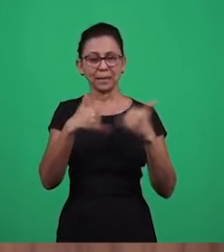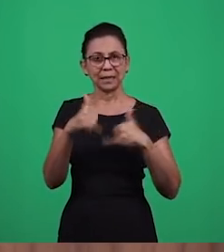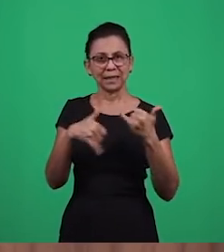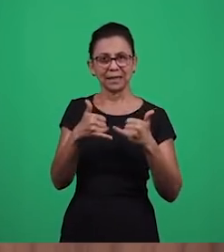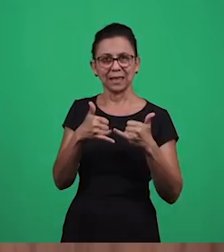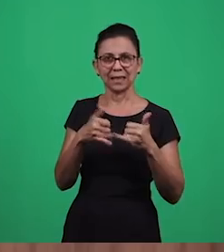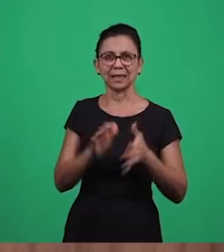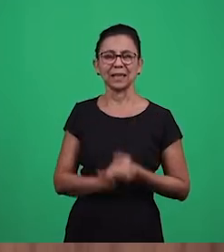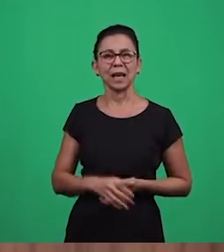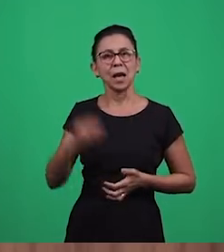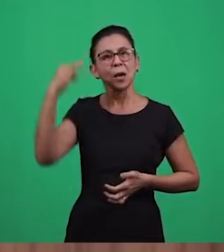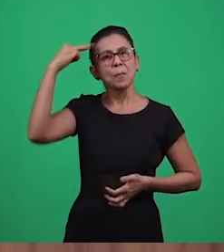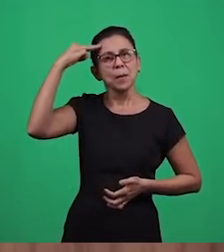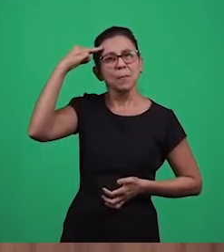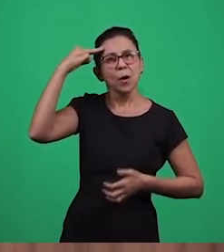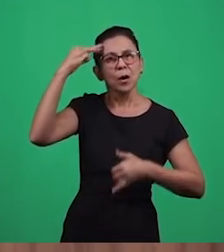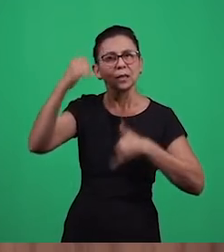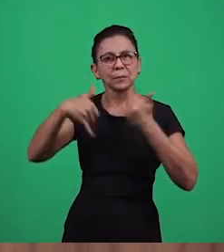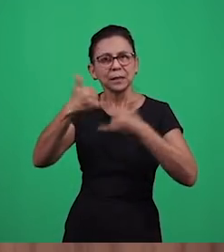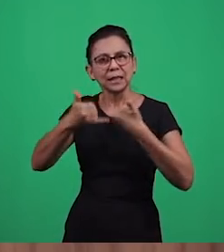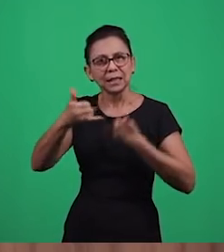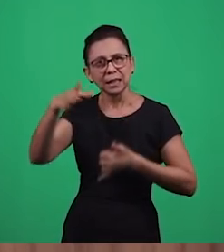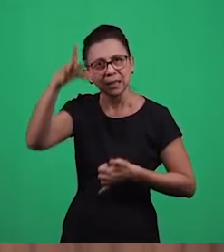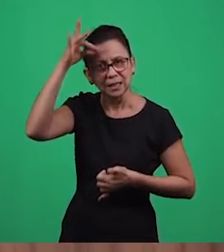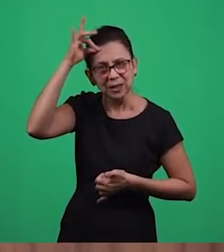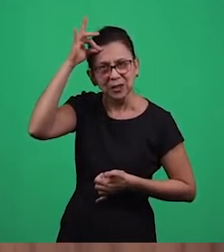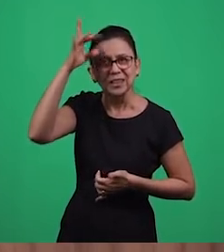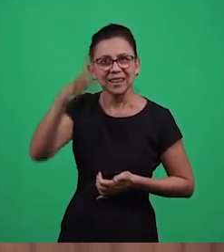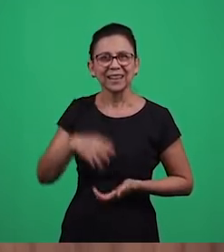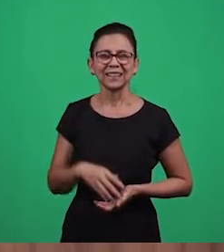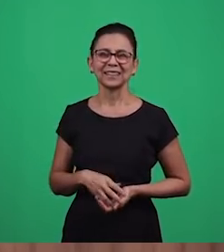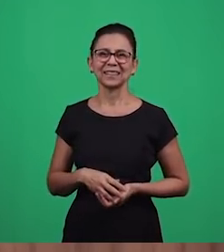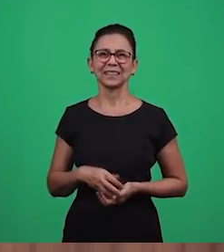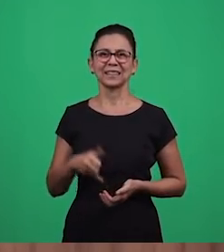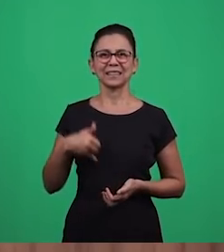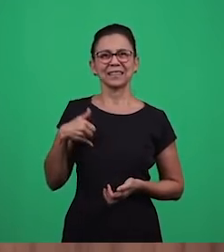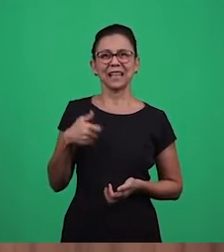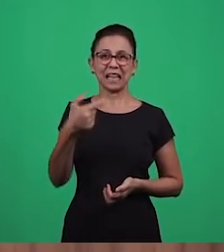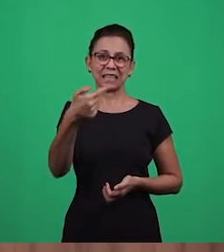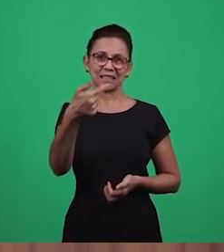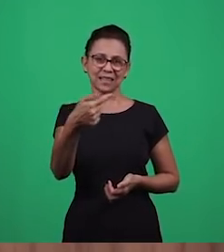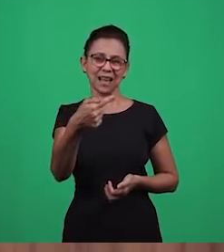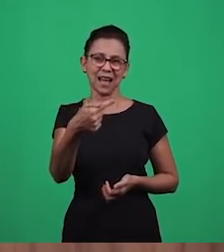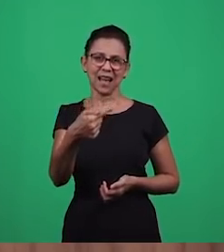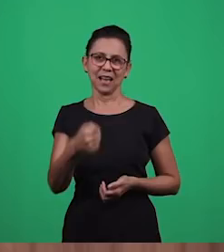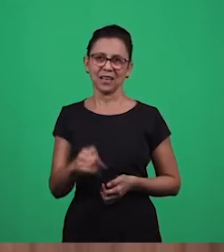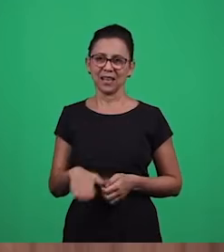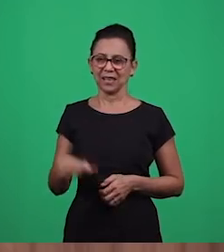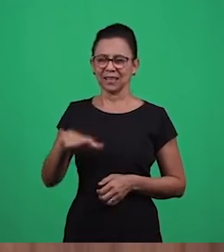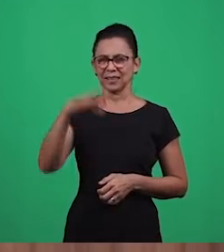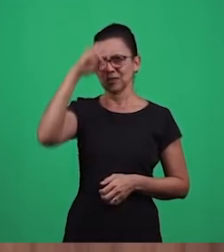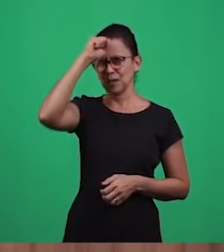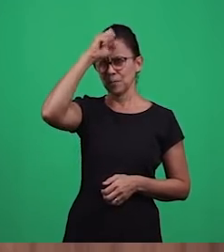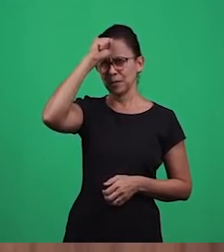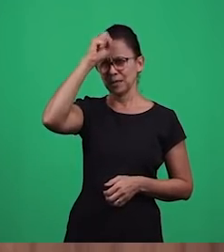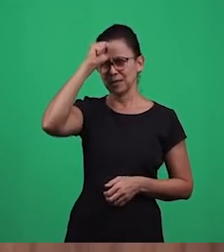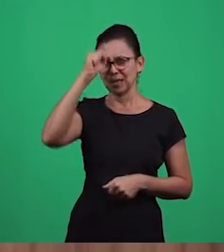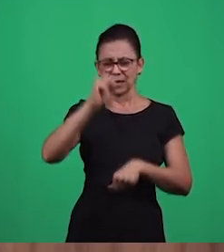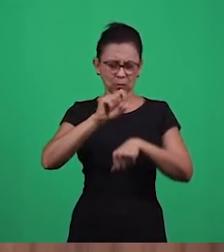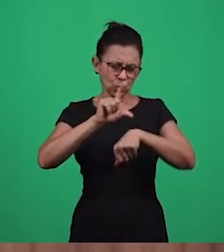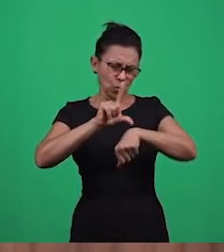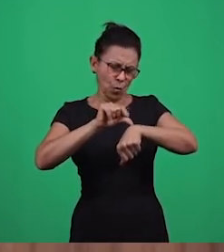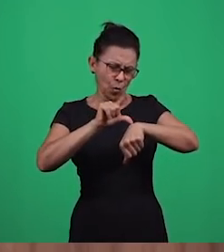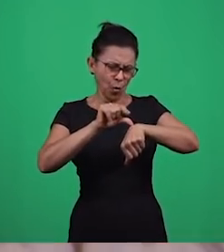um jogo da memória. Nessa faixa etária, no início, ali nos 7 anos, as crianças estão aprendendo a olhar as